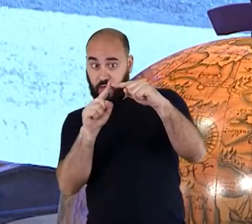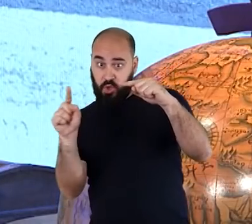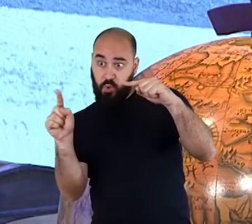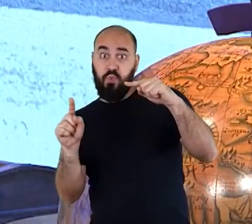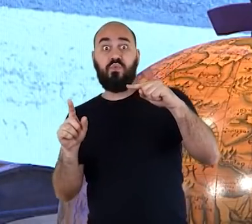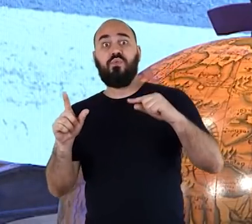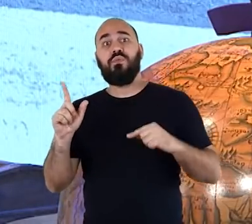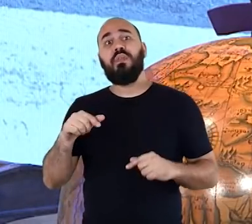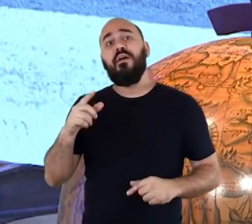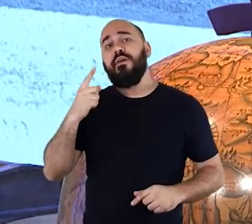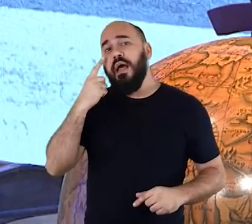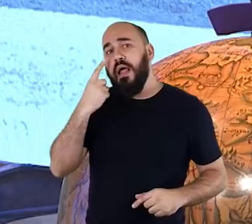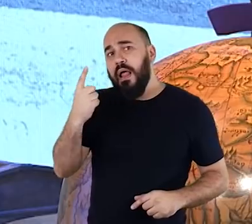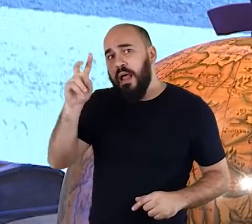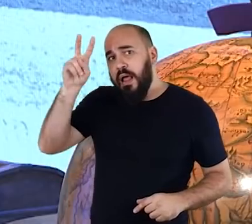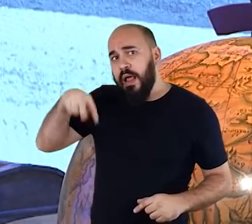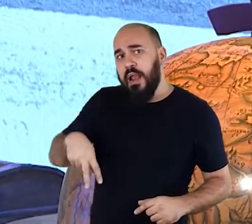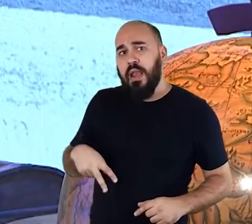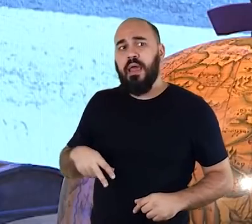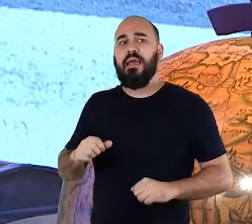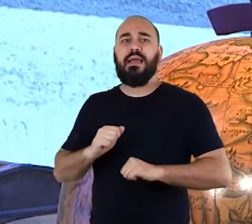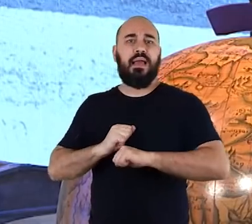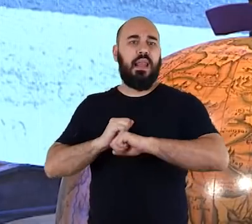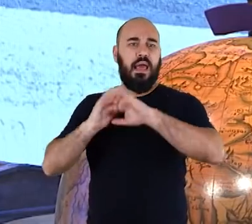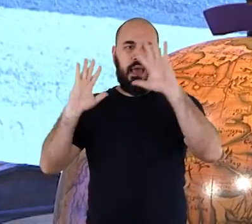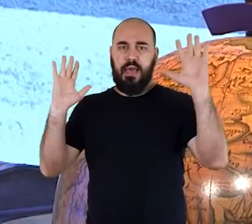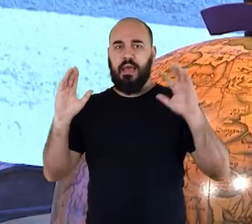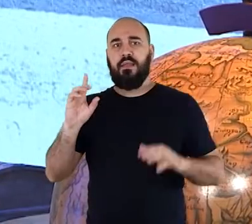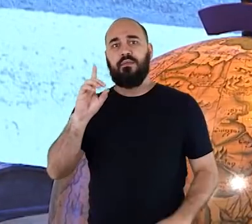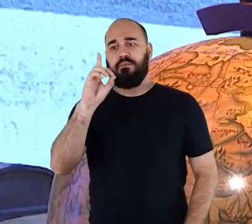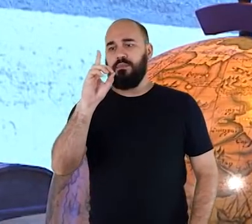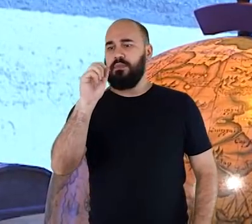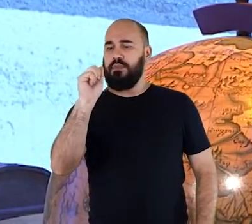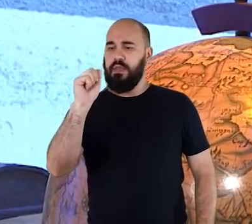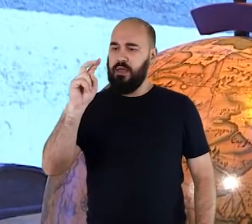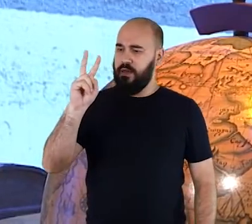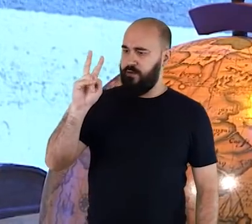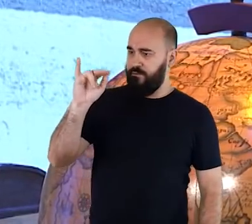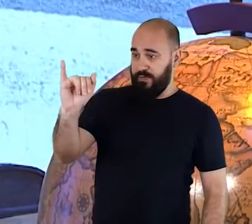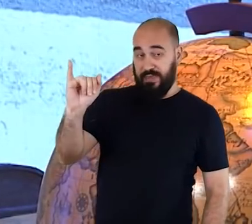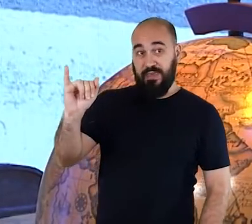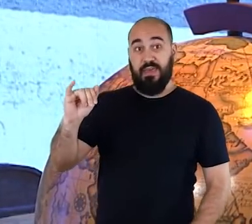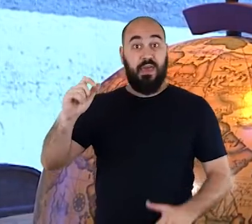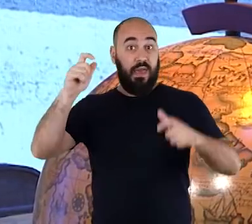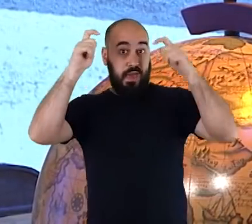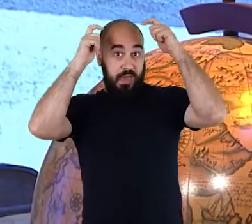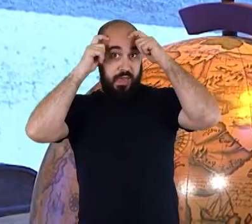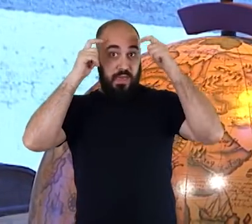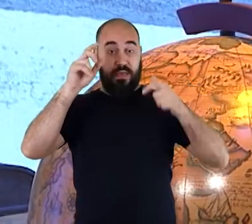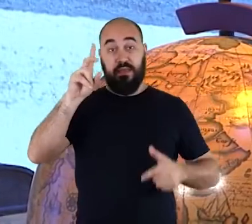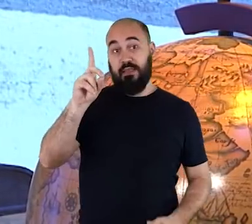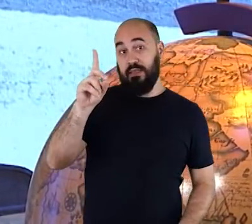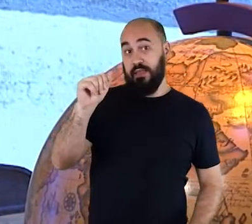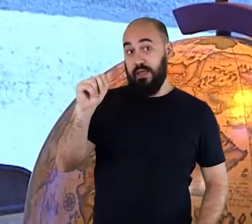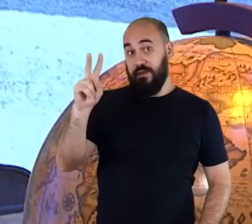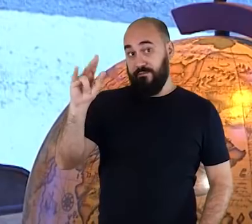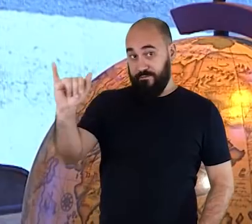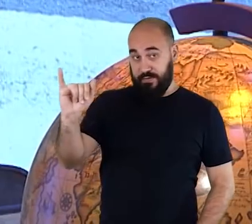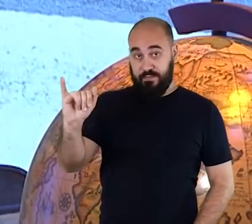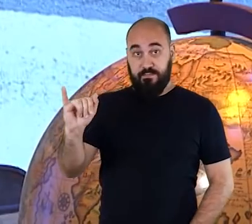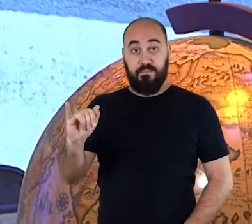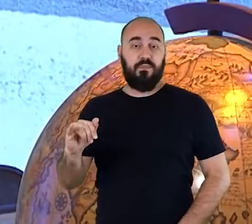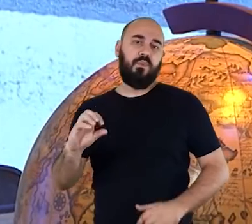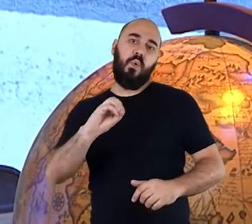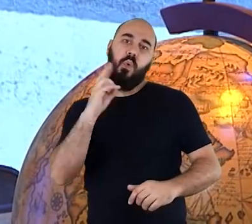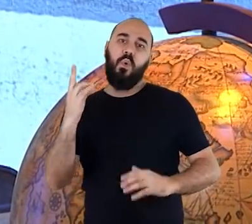claramente a expressão Davi, rei Davi, ou Beit David, casa de Davi,